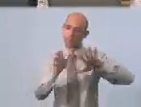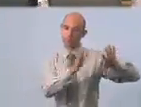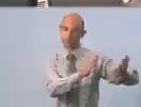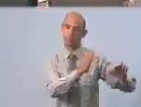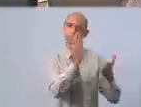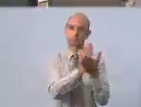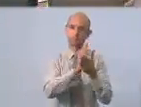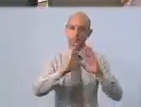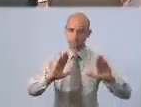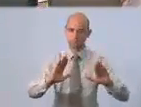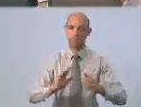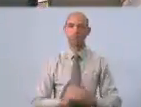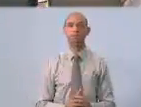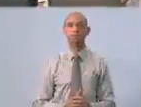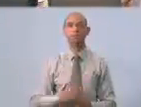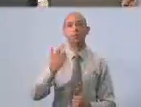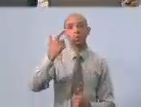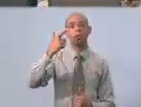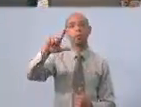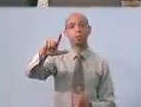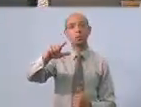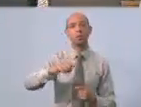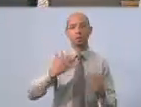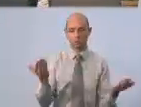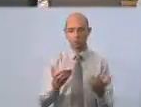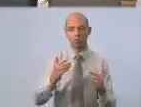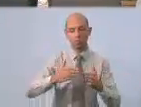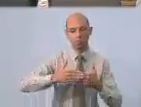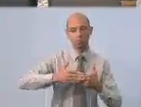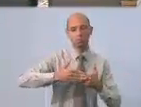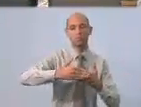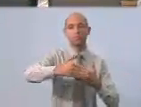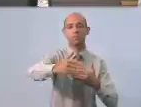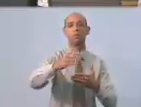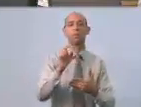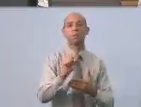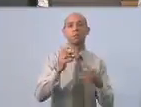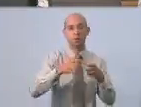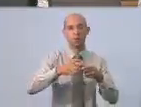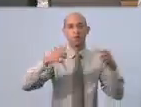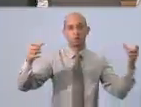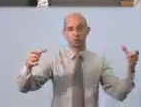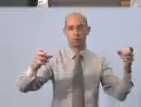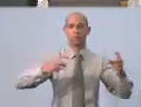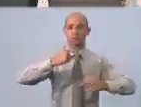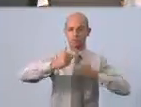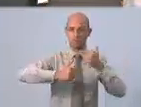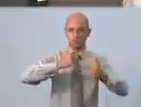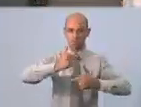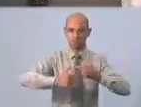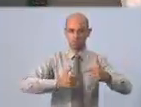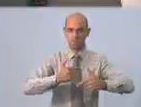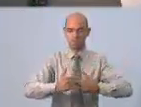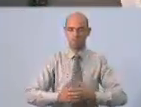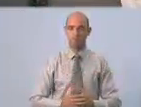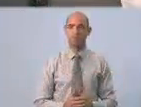da sessão e passemos ao grande expediente.